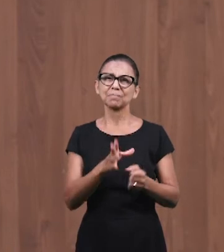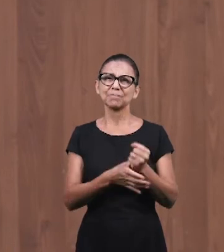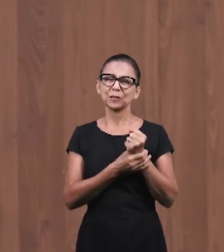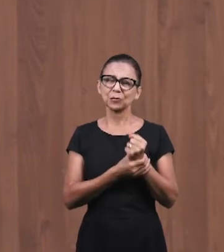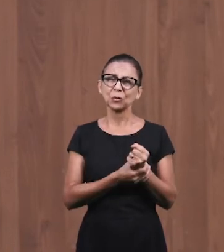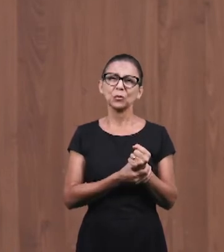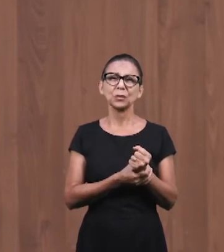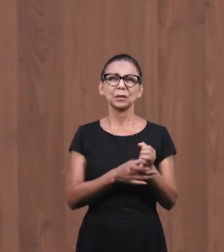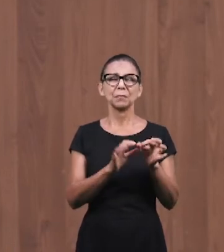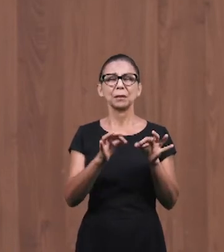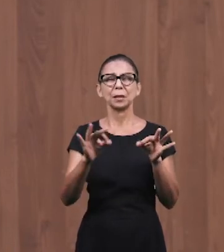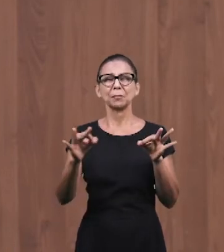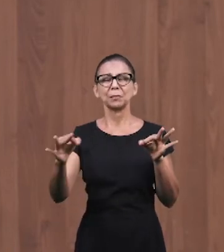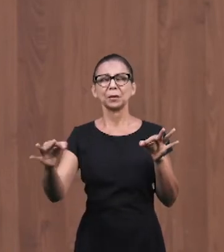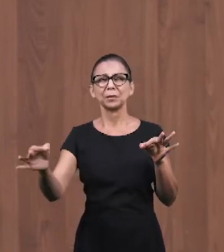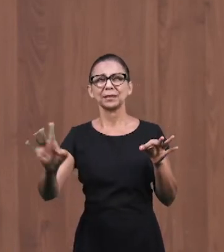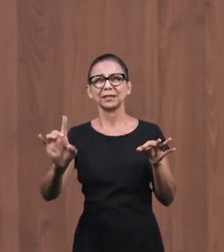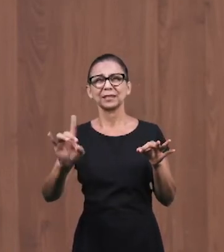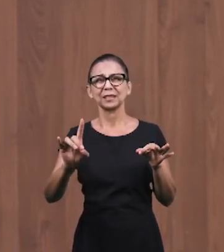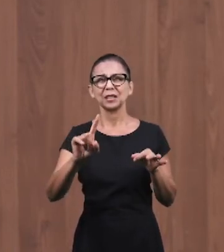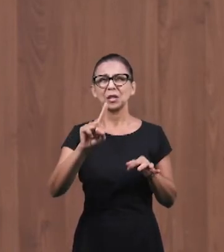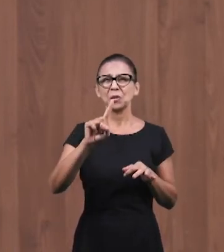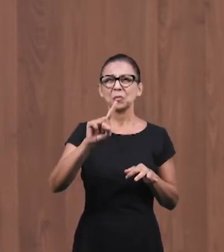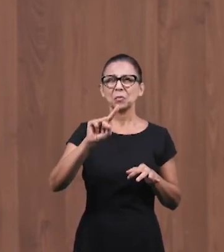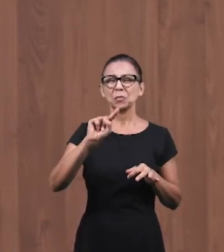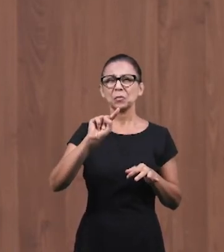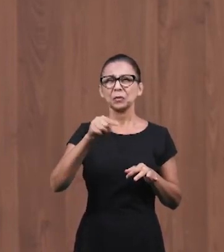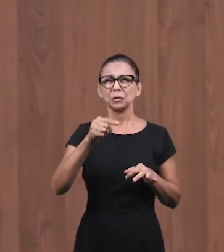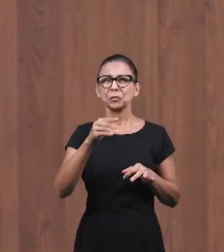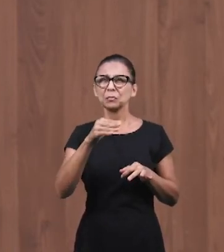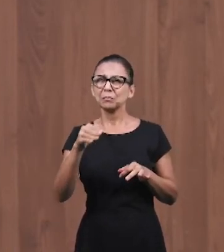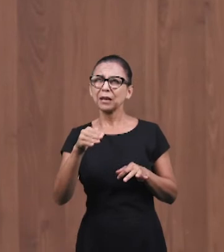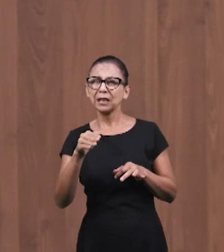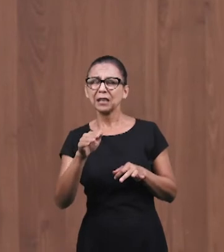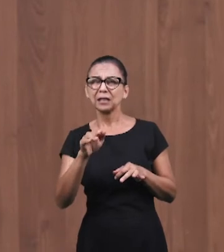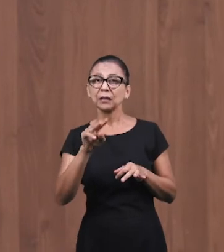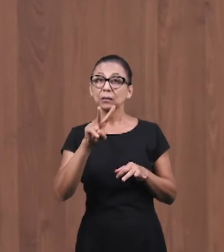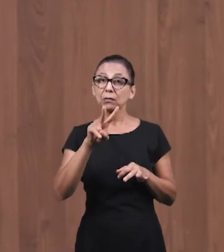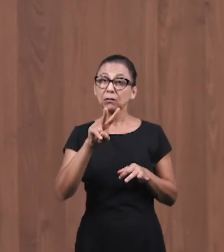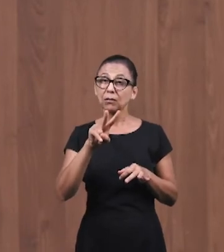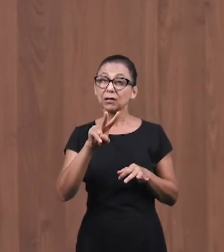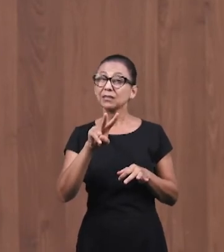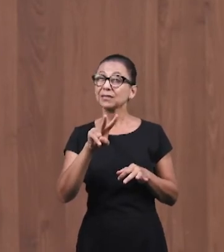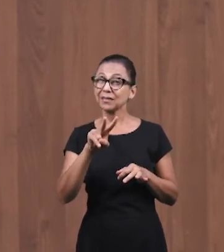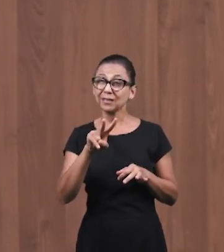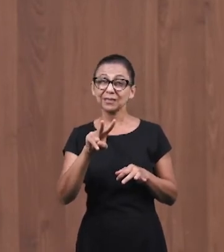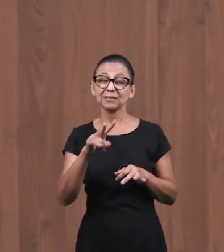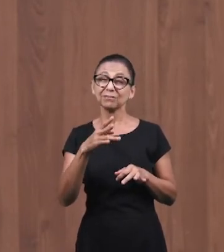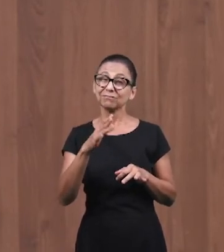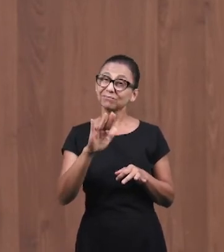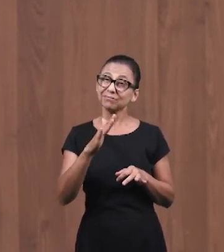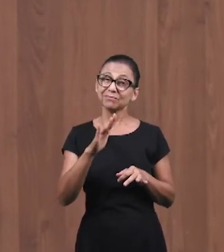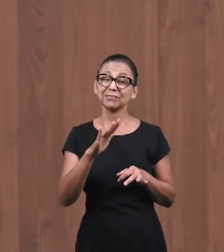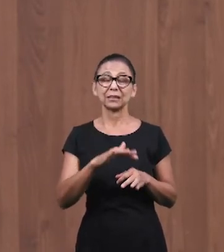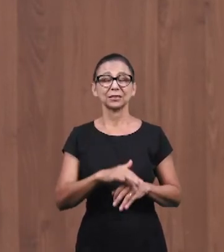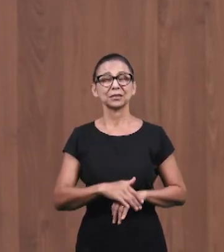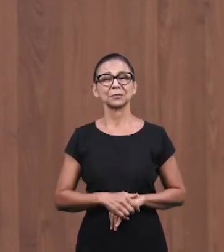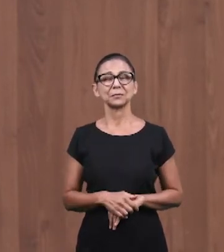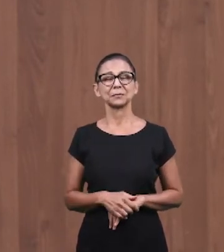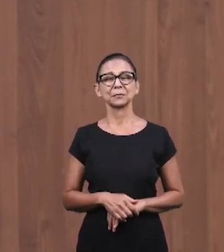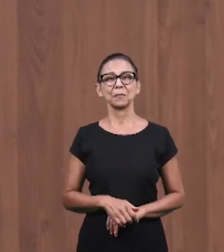vídeo não fique muito prolongado. No máximo, entre 1 minuto e meio, já está bom. 2 minutos ainda é muito, mas está bom ainda, 2